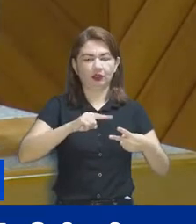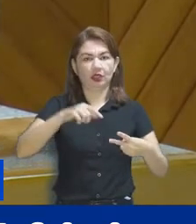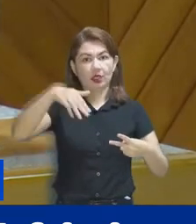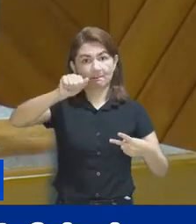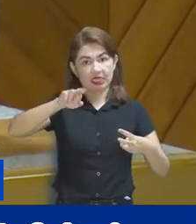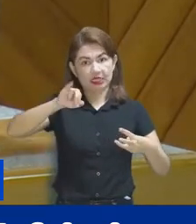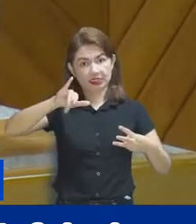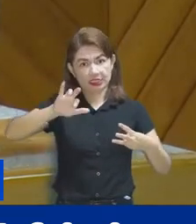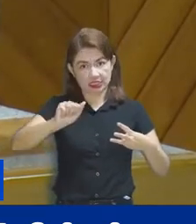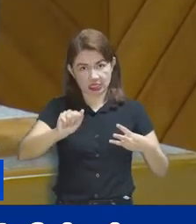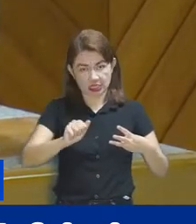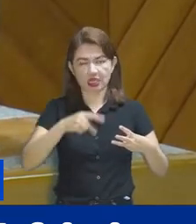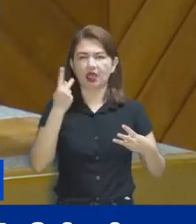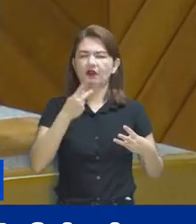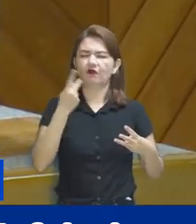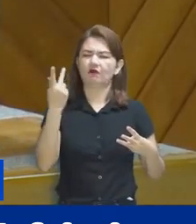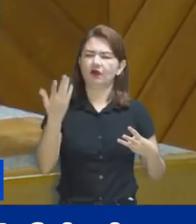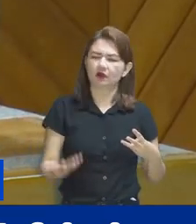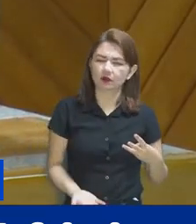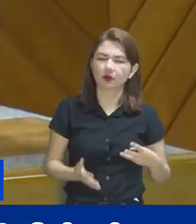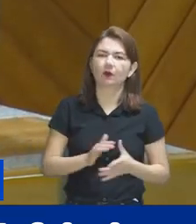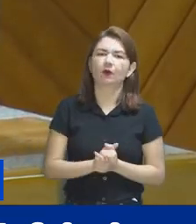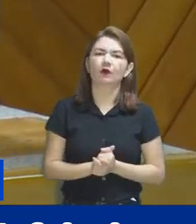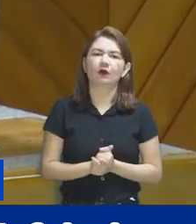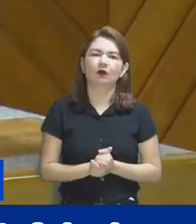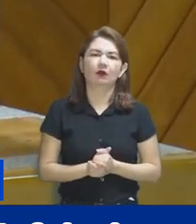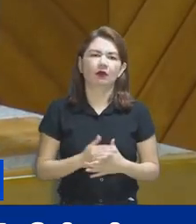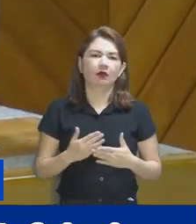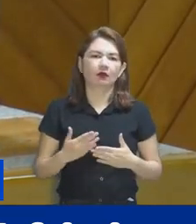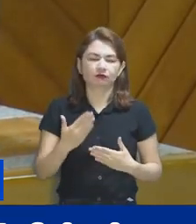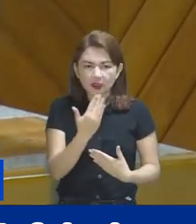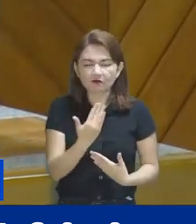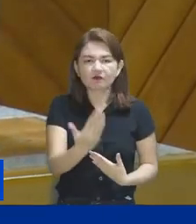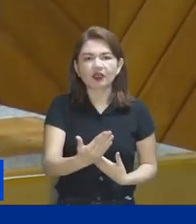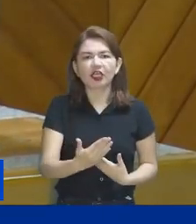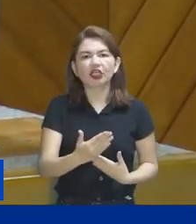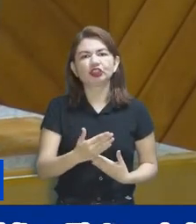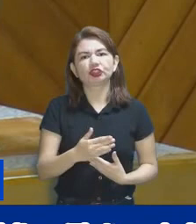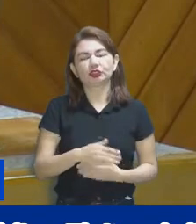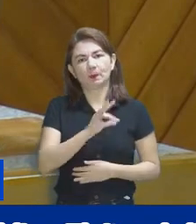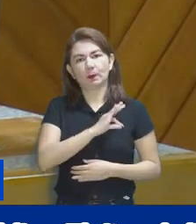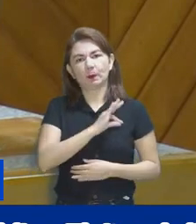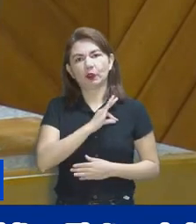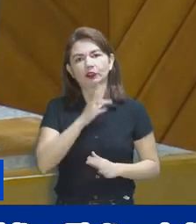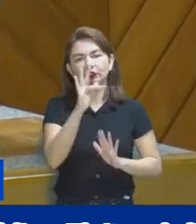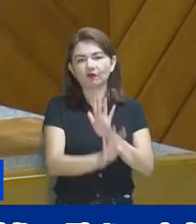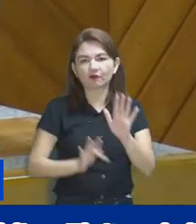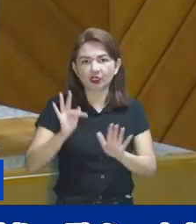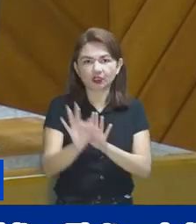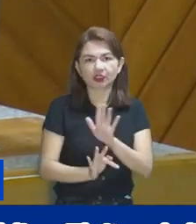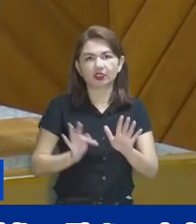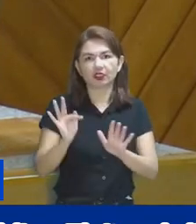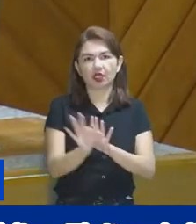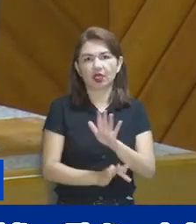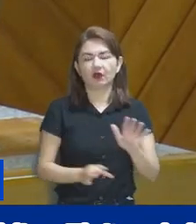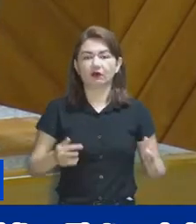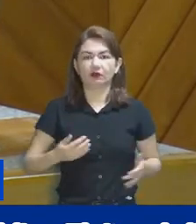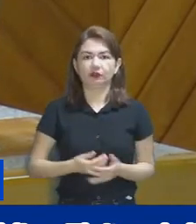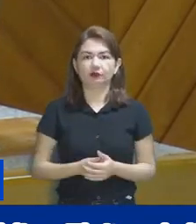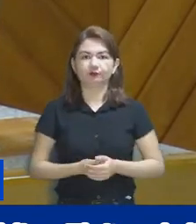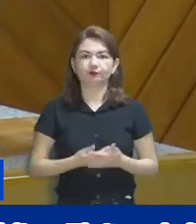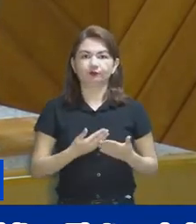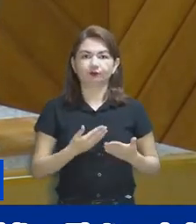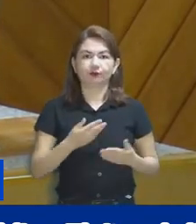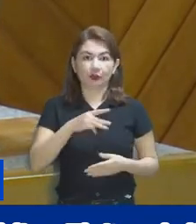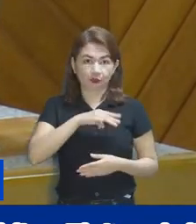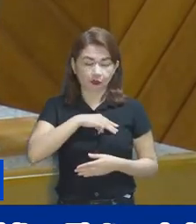que teria relatado perante a Polícia Federal aquilo efetivamente que o ilustre